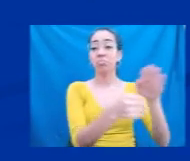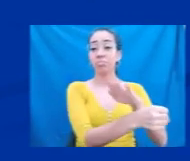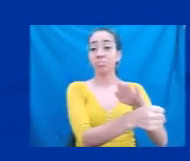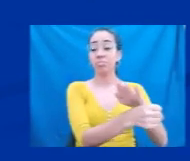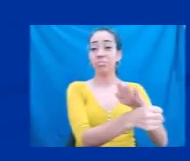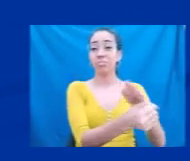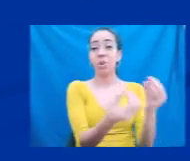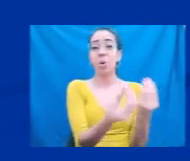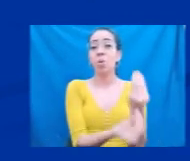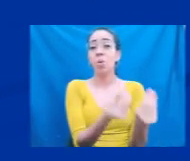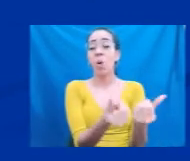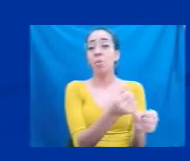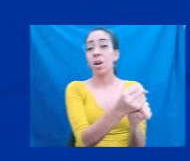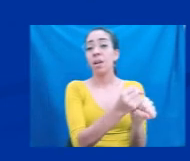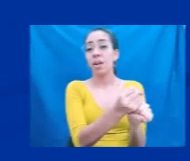necessária?